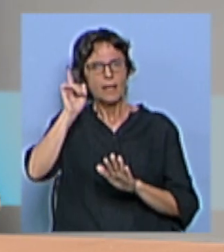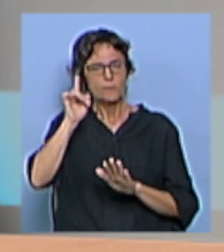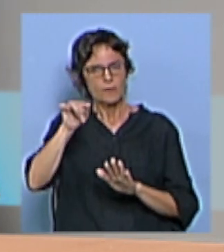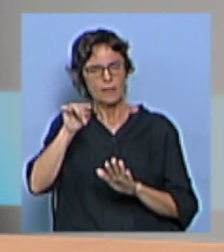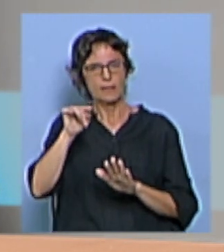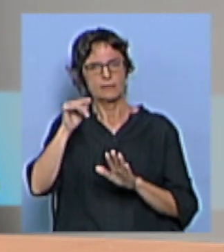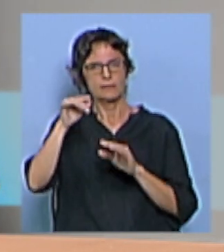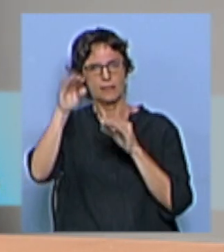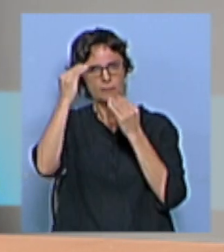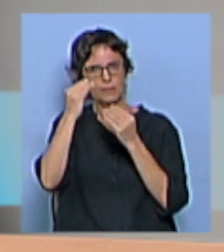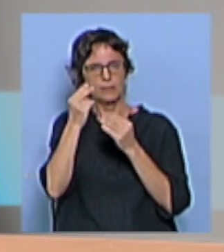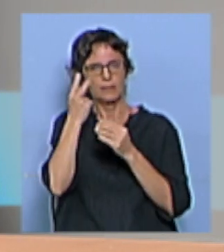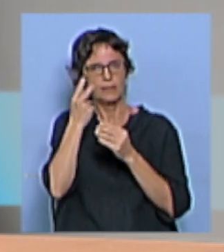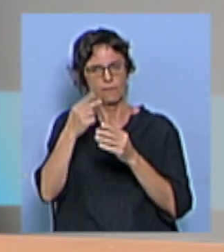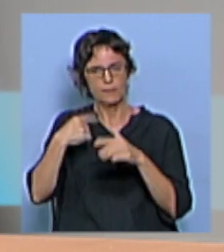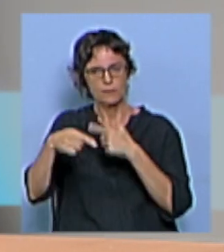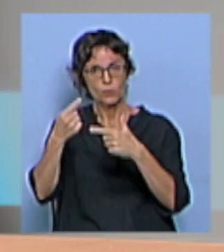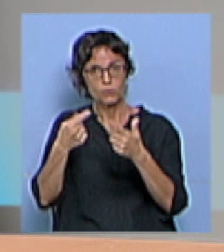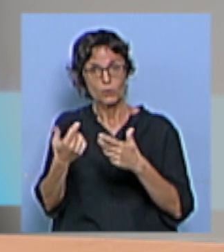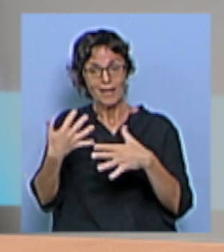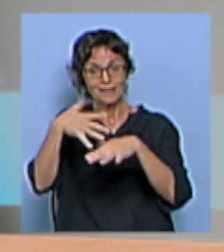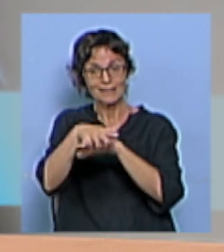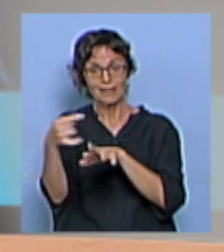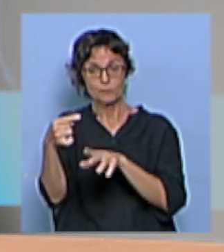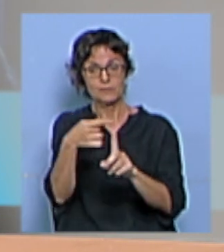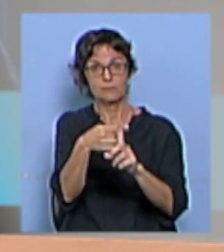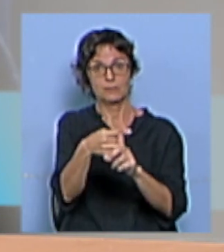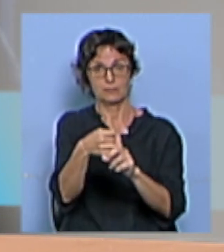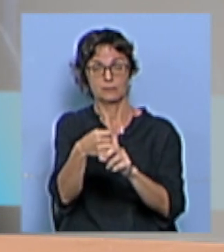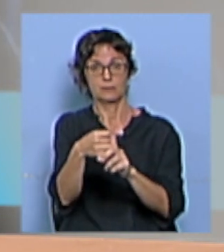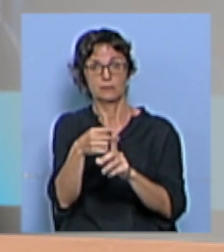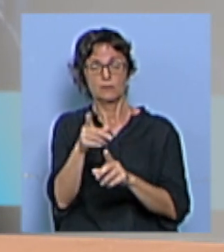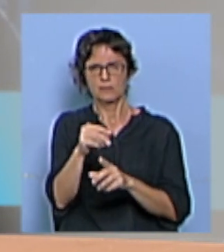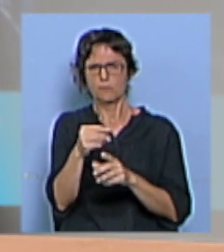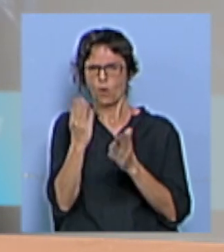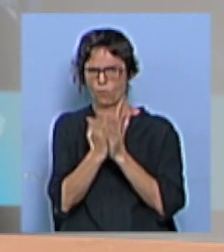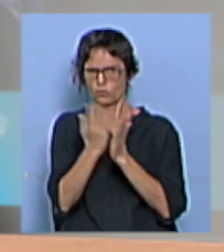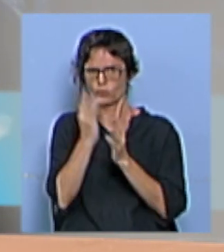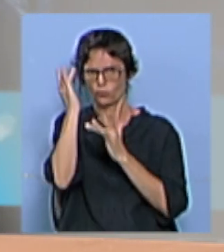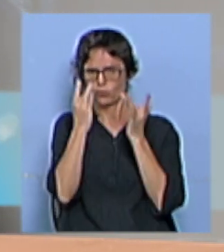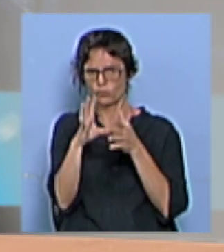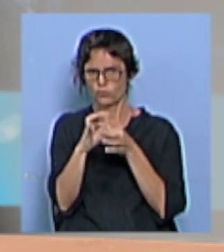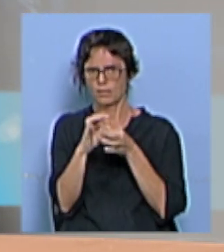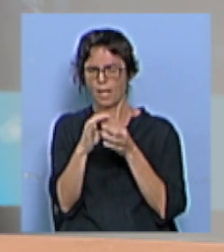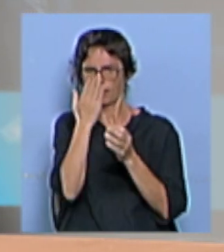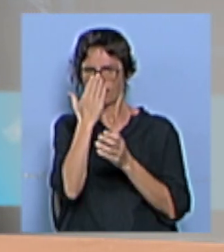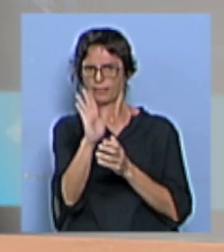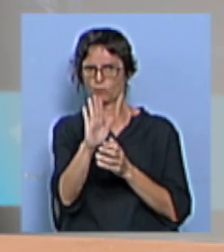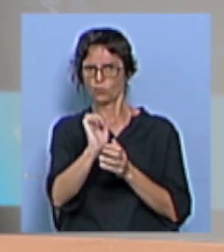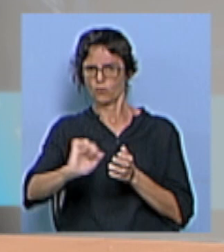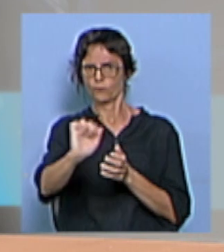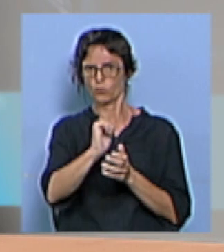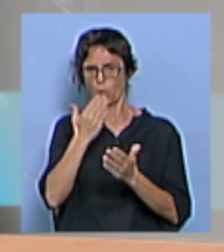e, como estudo filosofia, lembro de Hegel que há o trabalho do negativo. A nossa atitude perante o